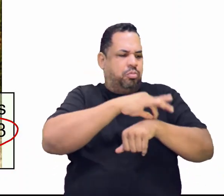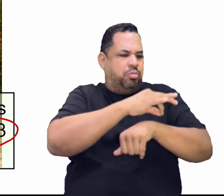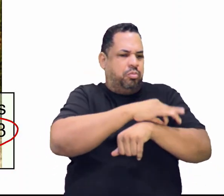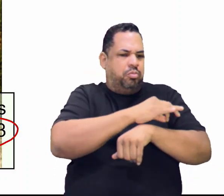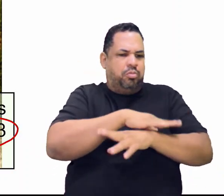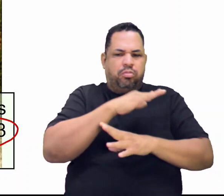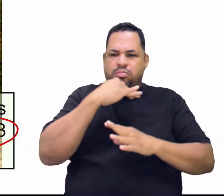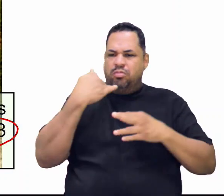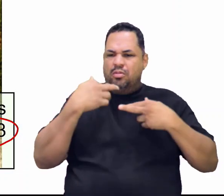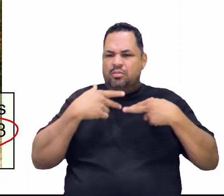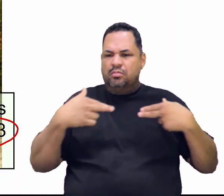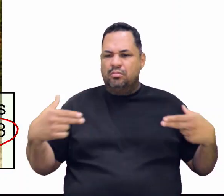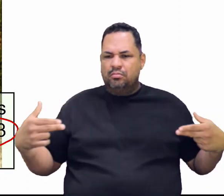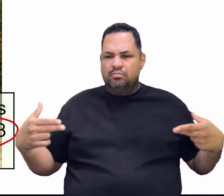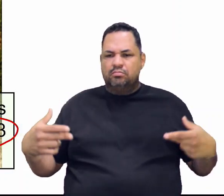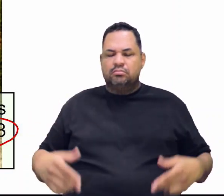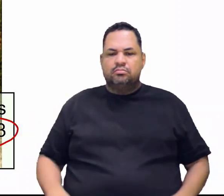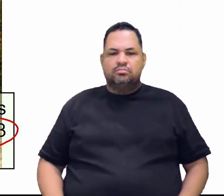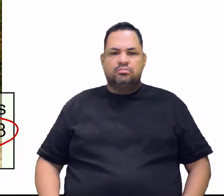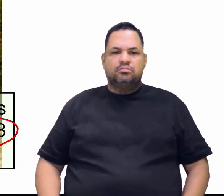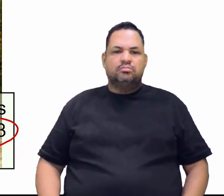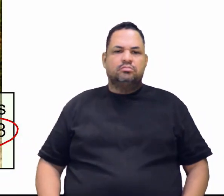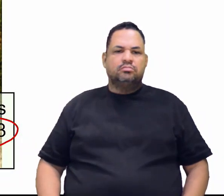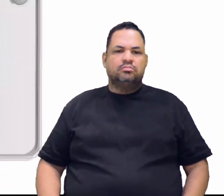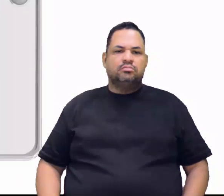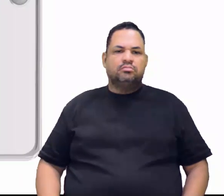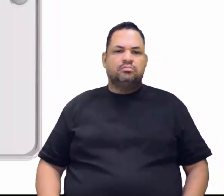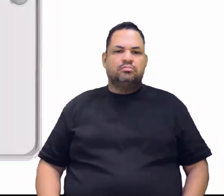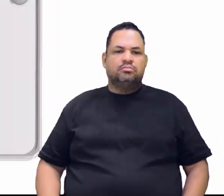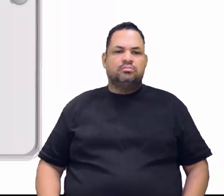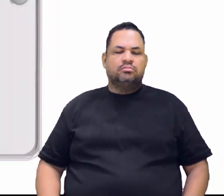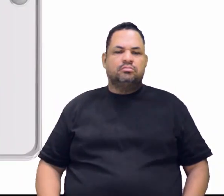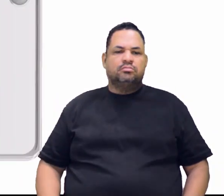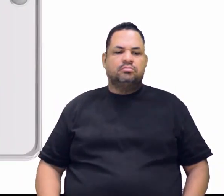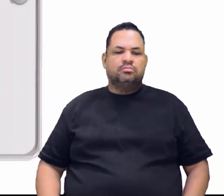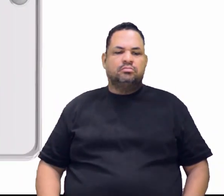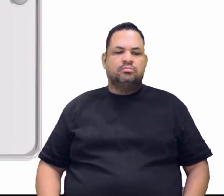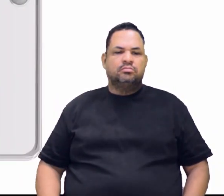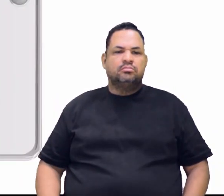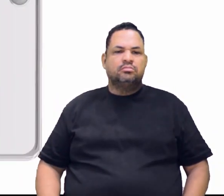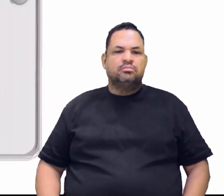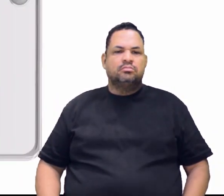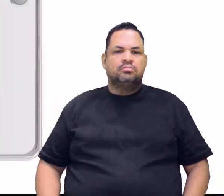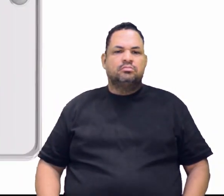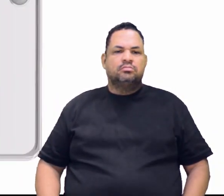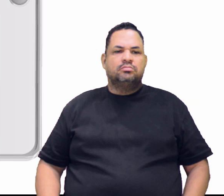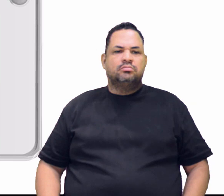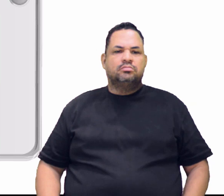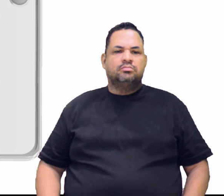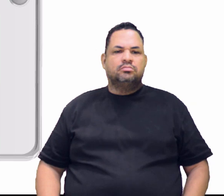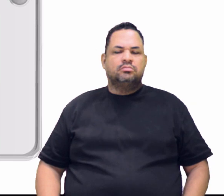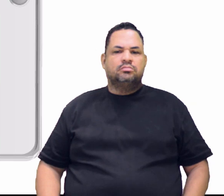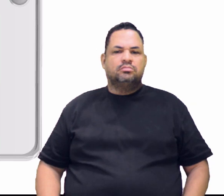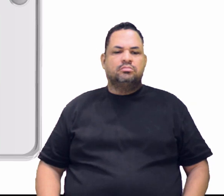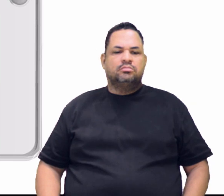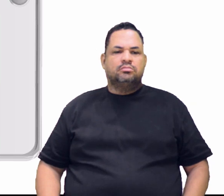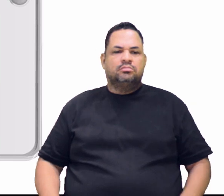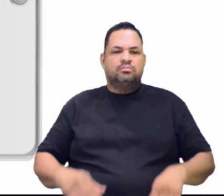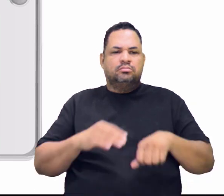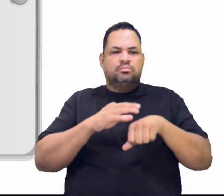mosquito e morte, os caras, ó, vazaram. Olha lá, doenças